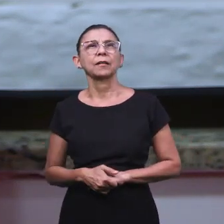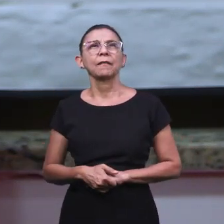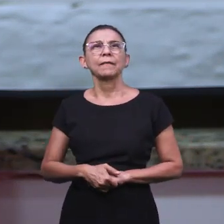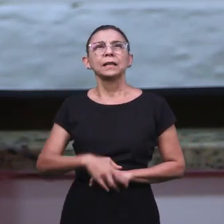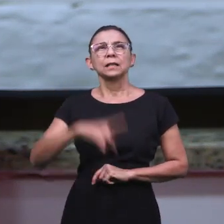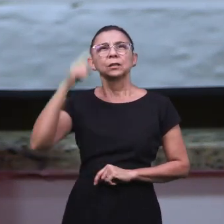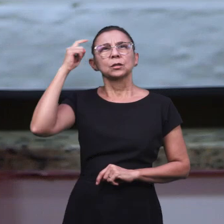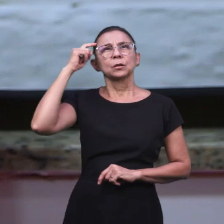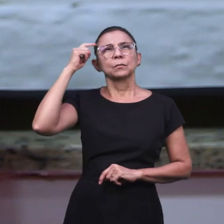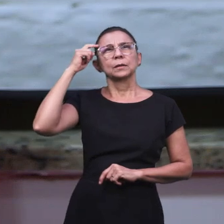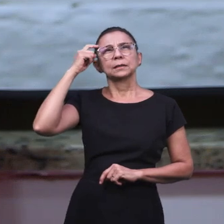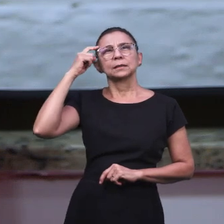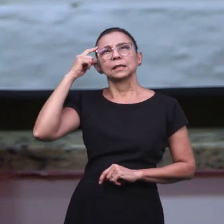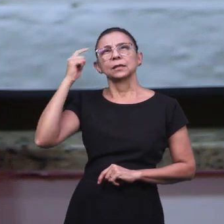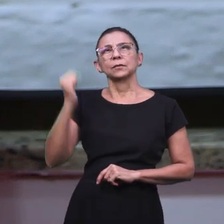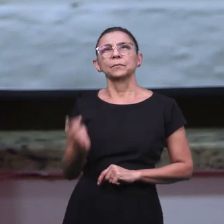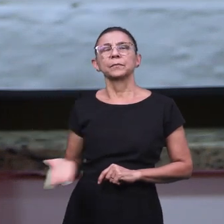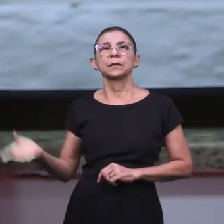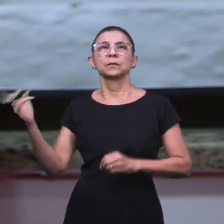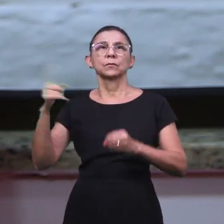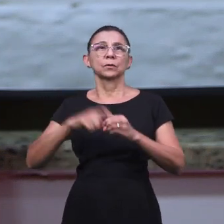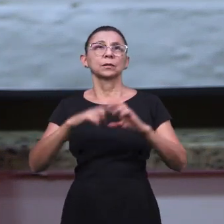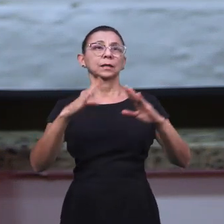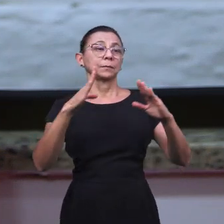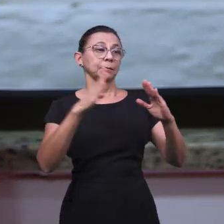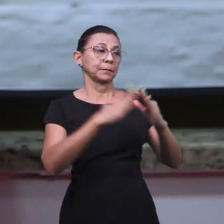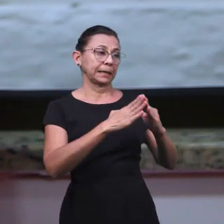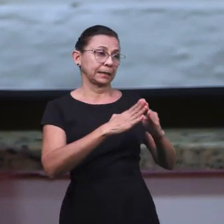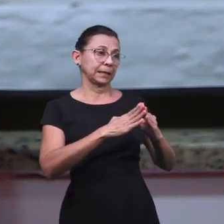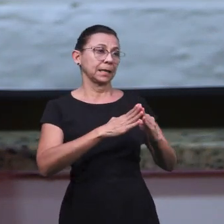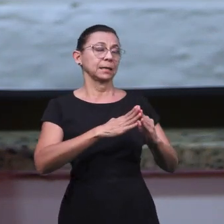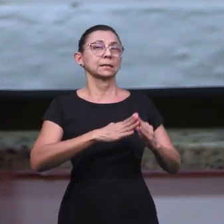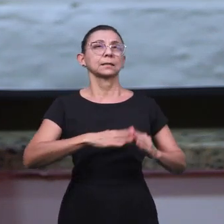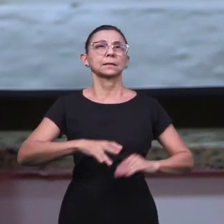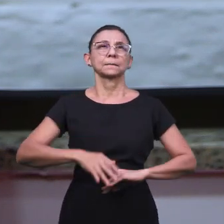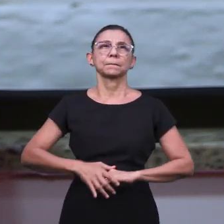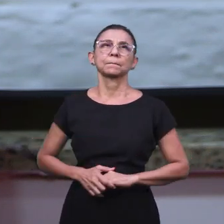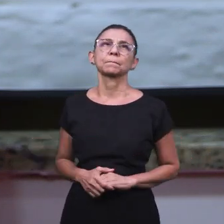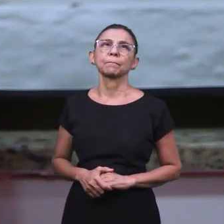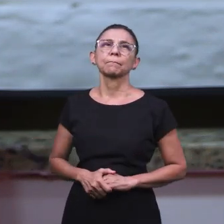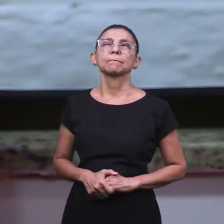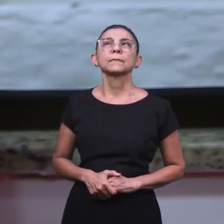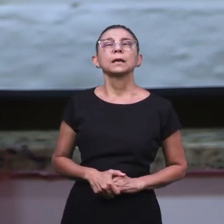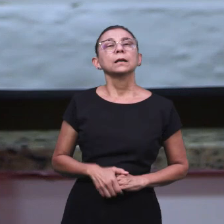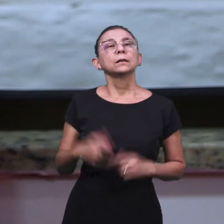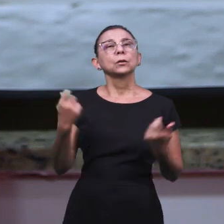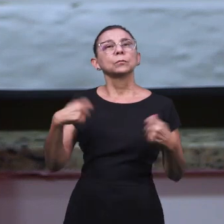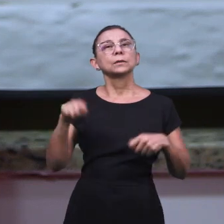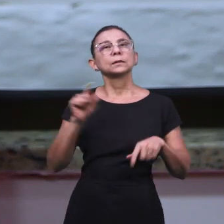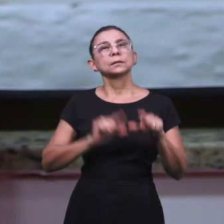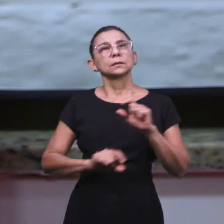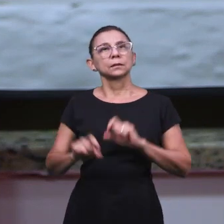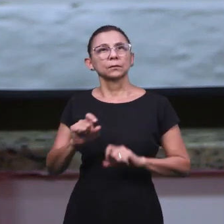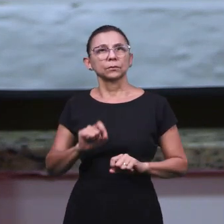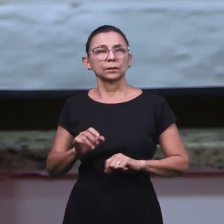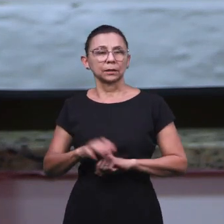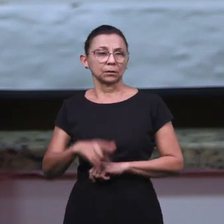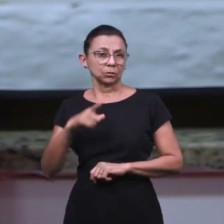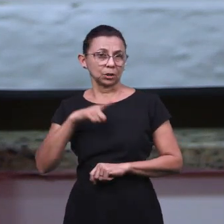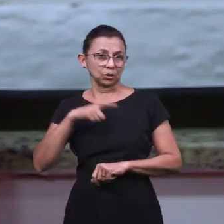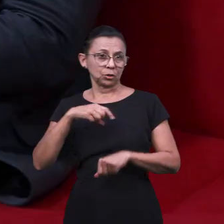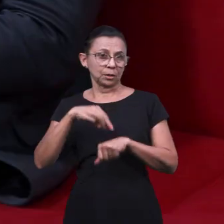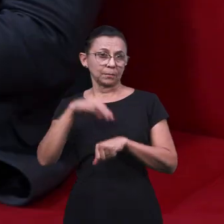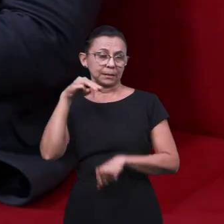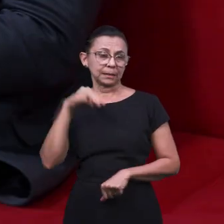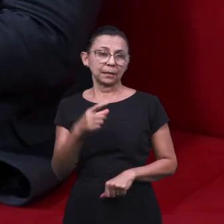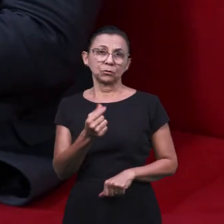ideia lá. Falei, não, vou fazer. Então, nessa ocasião, o que precisava fazer, já que eu tinha o mestrado e eu não tinha